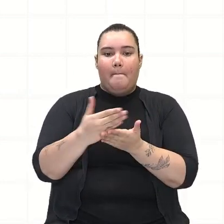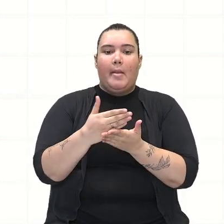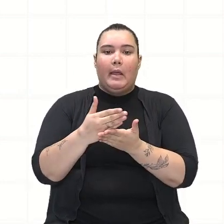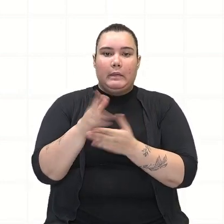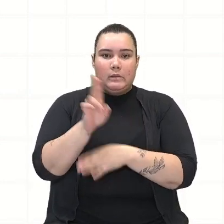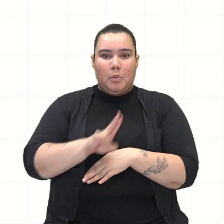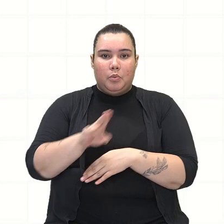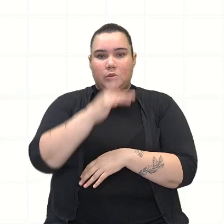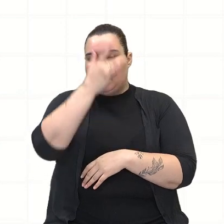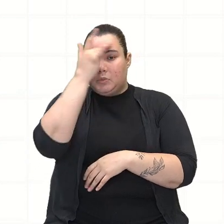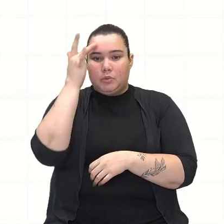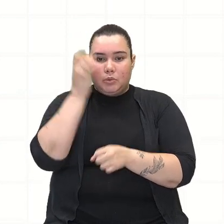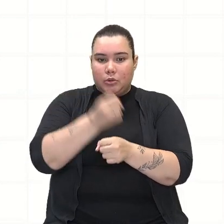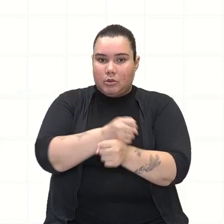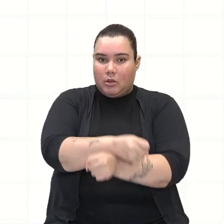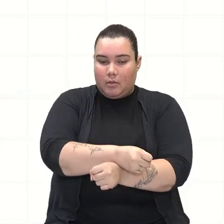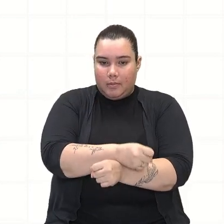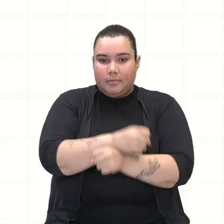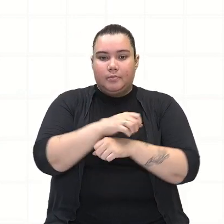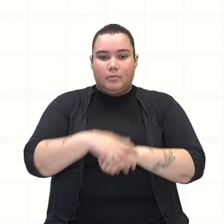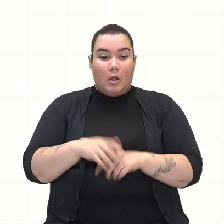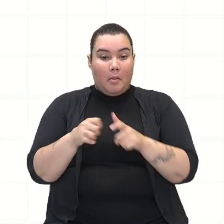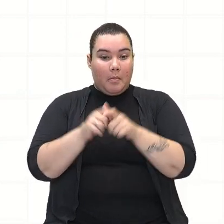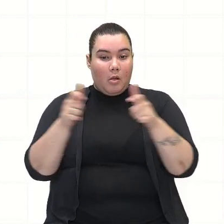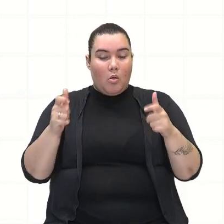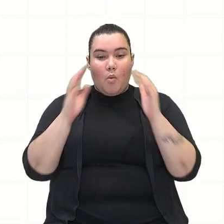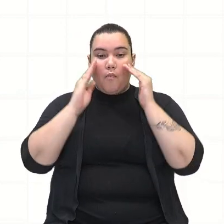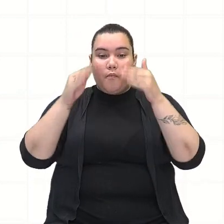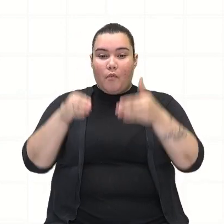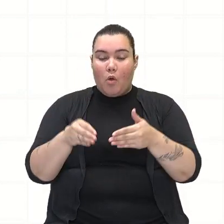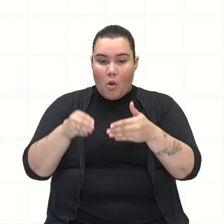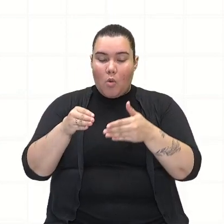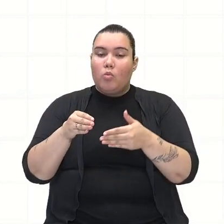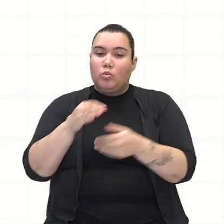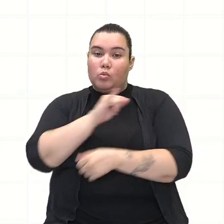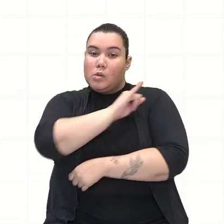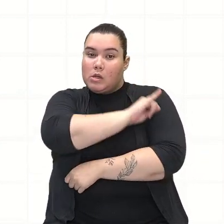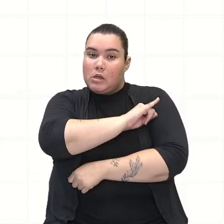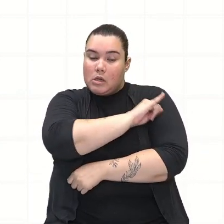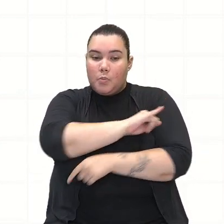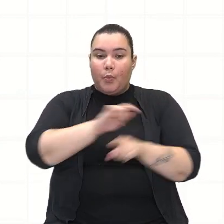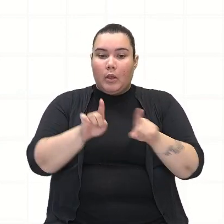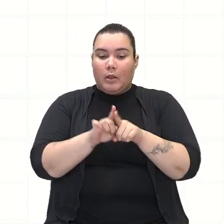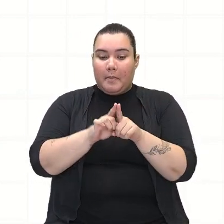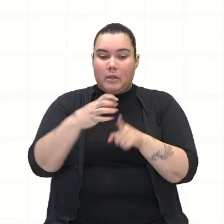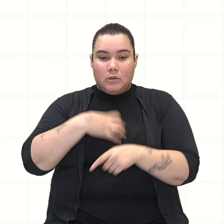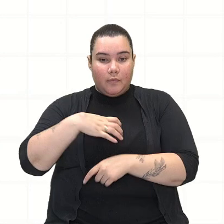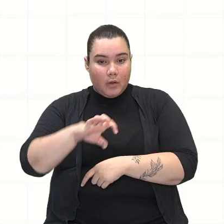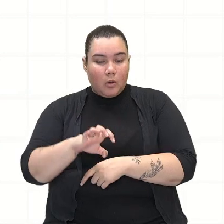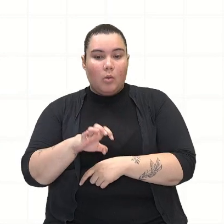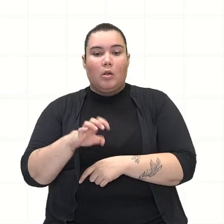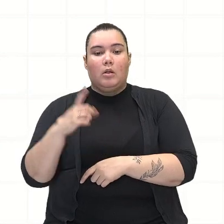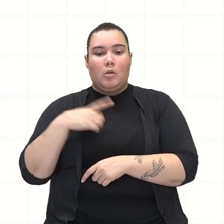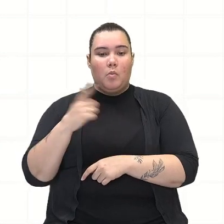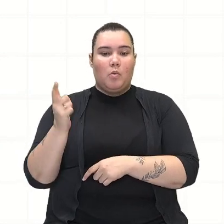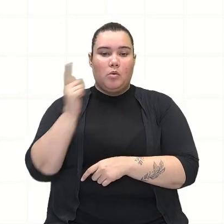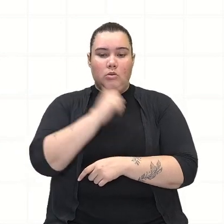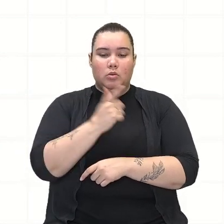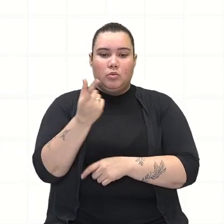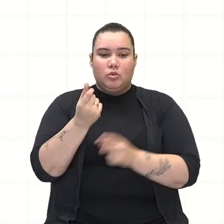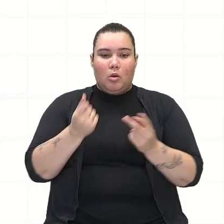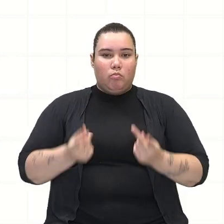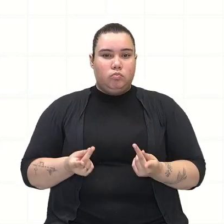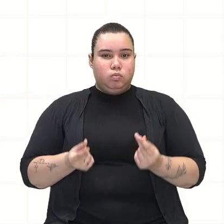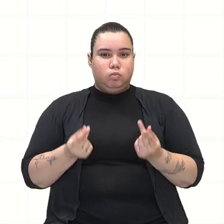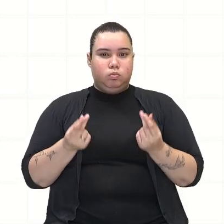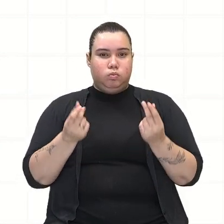Então, muitos desses mercadores, especialmente os do Rio de Janeiro e Salvador, conseguiram acumular grandes fortunas por